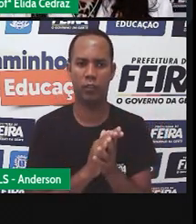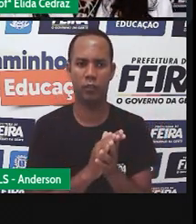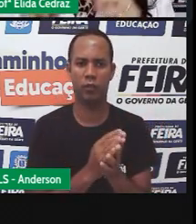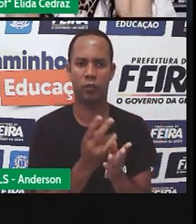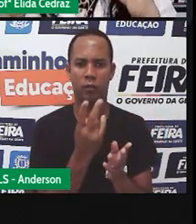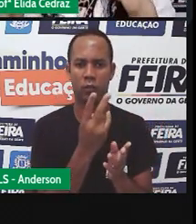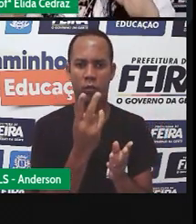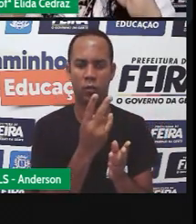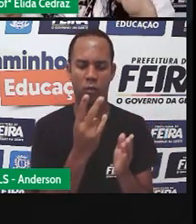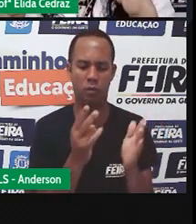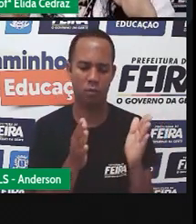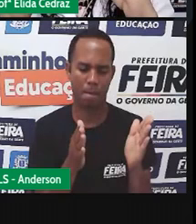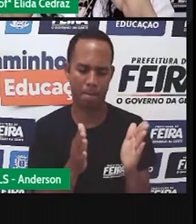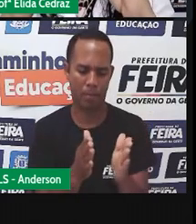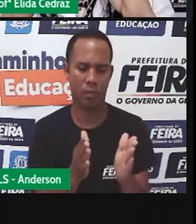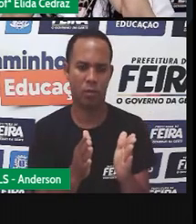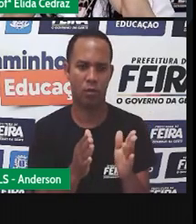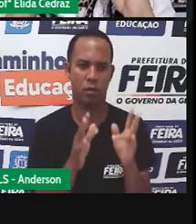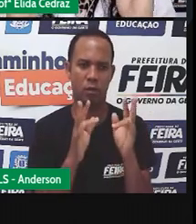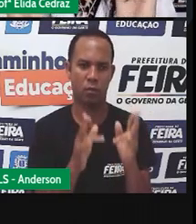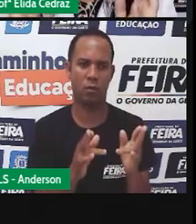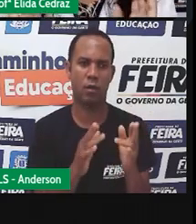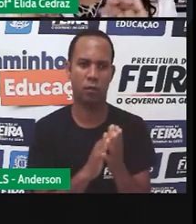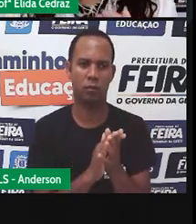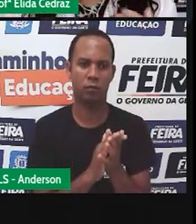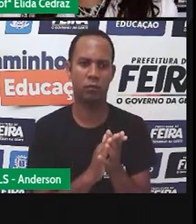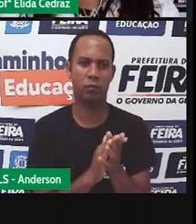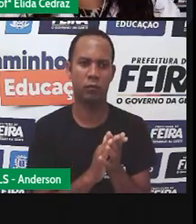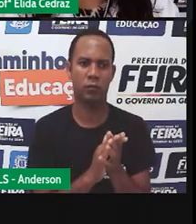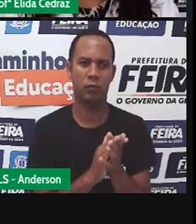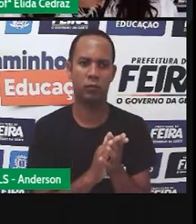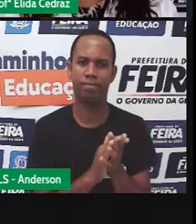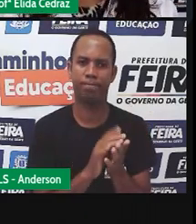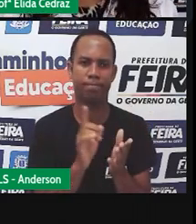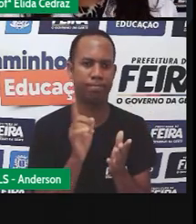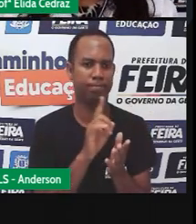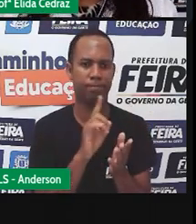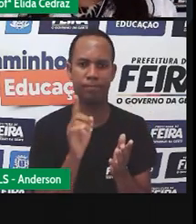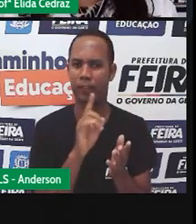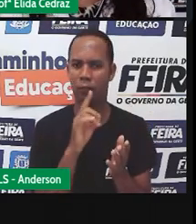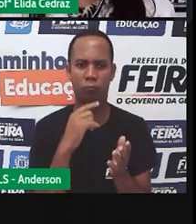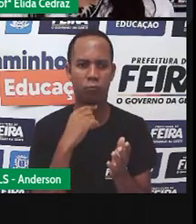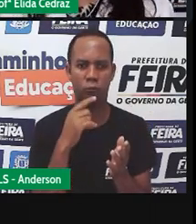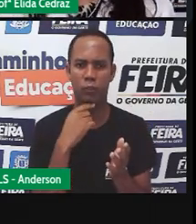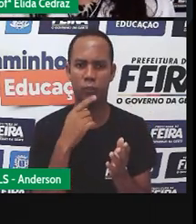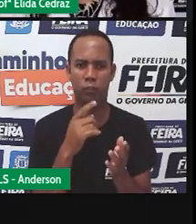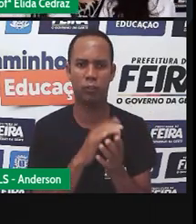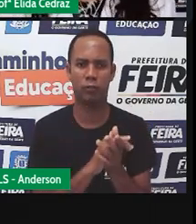dois menores da mesma forma. Senão, não ficaria com esse formato.